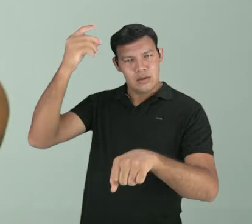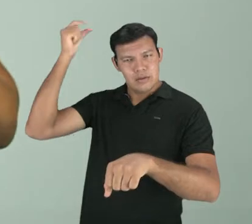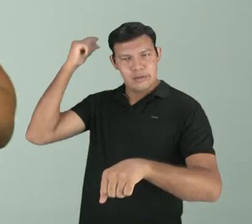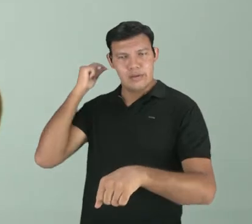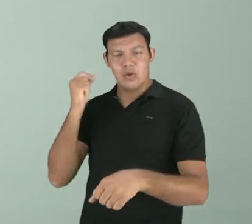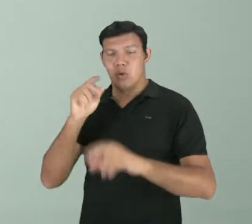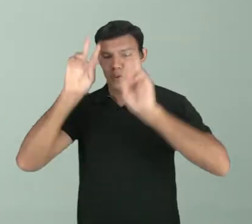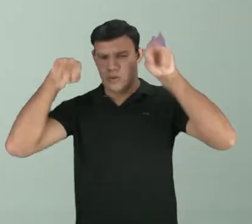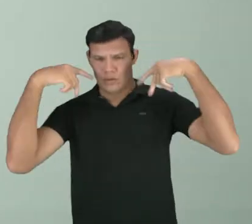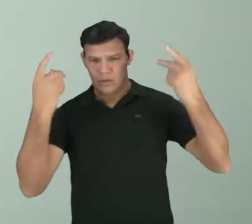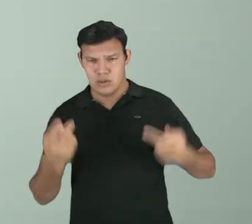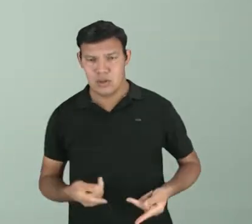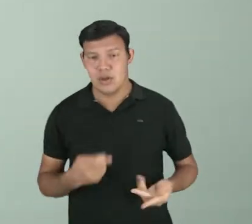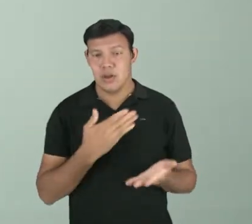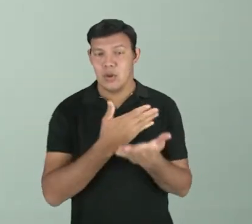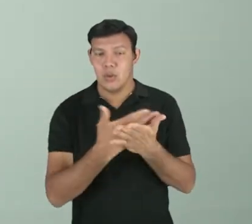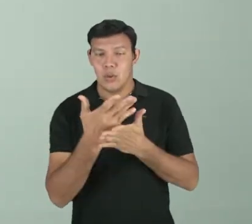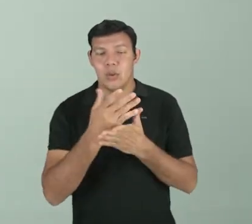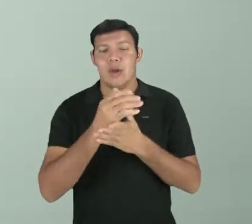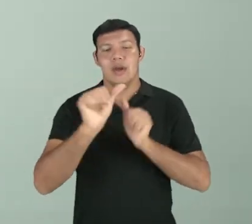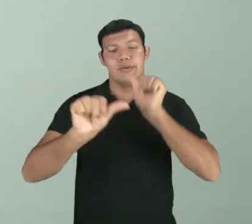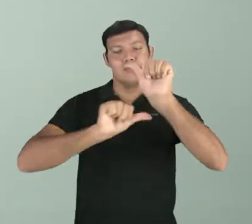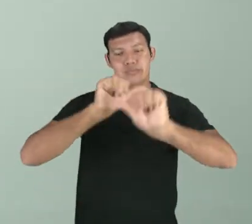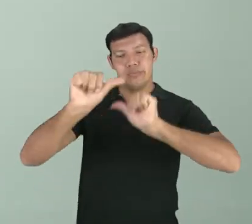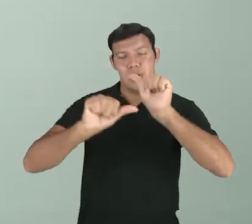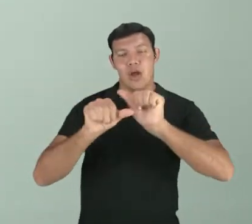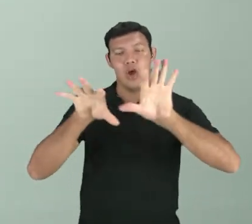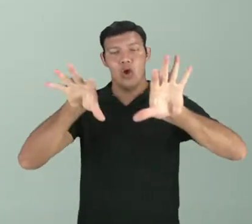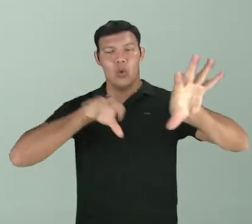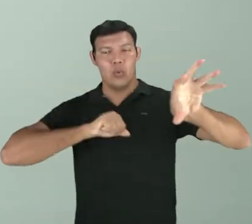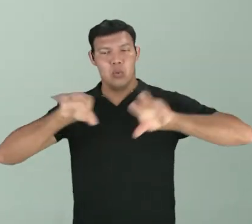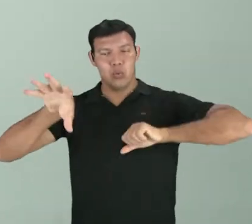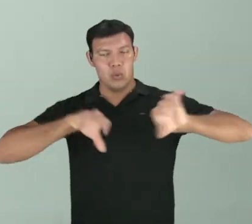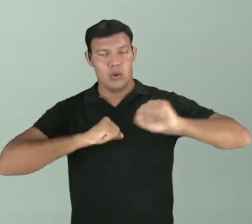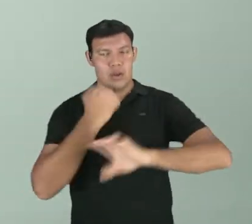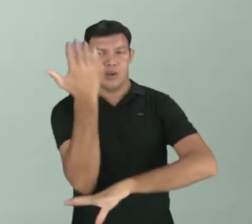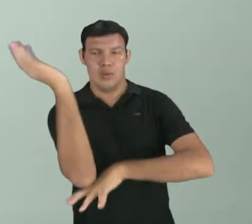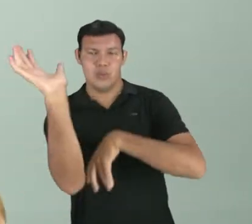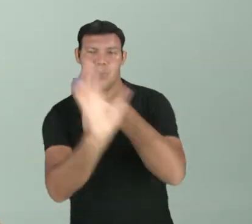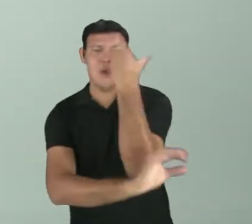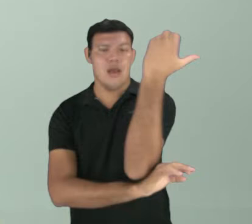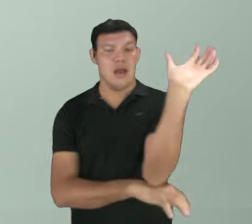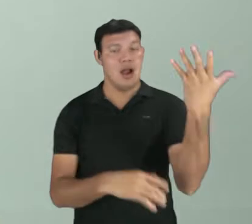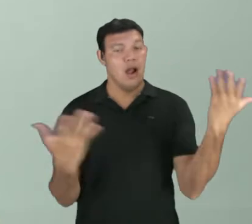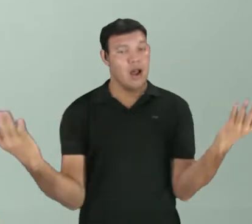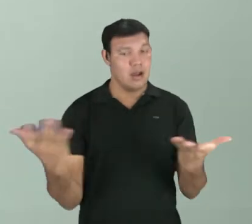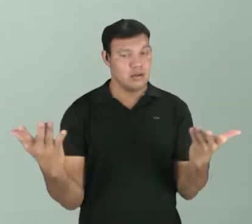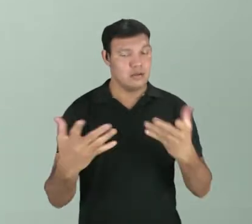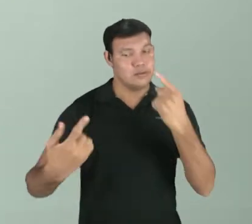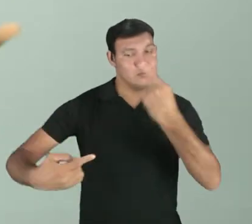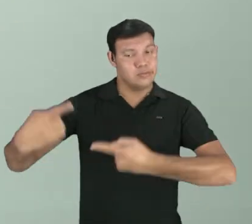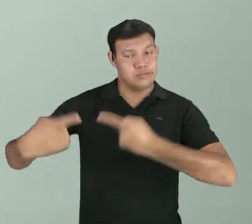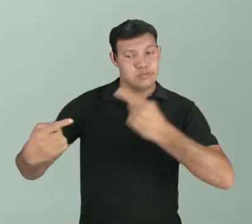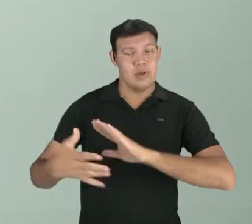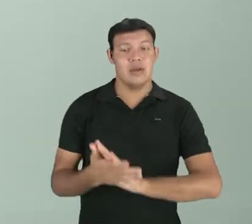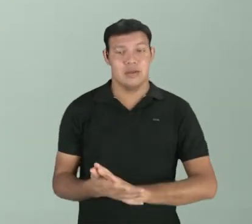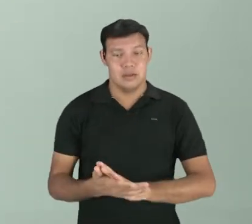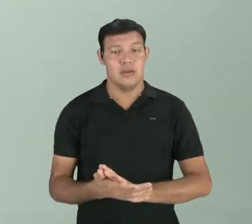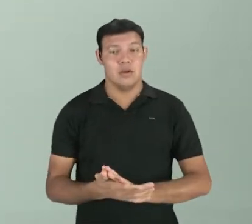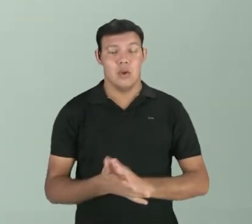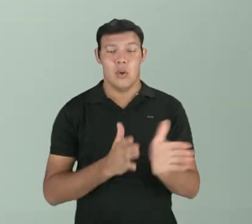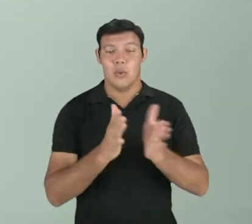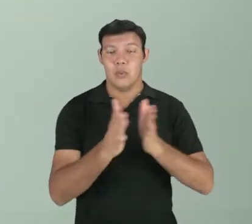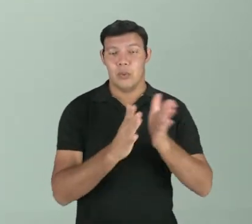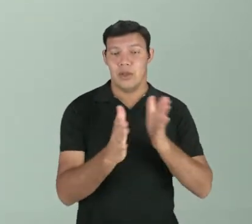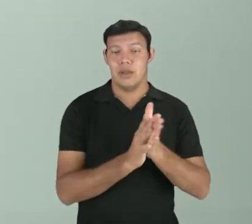primeiras modificações, a apropriação da natureza, né? E agora nós vamos discutir esse Neolítico. O Neolítico vem